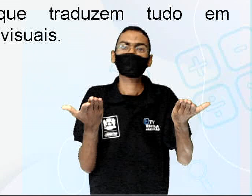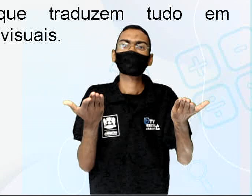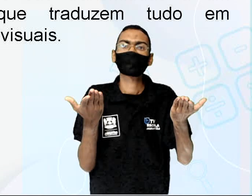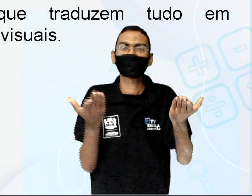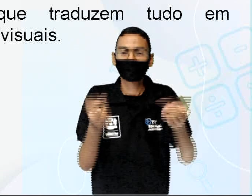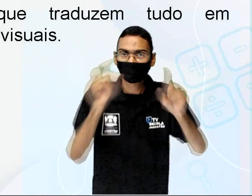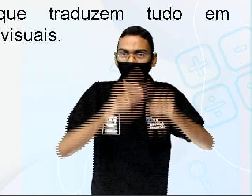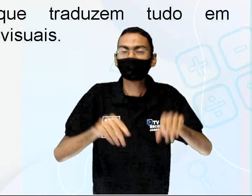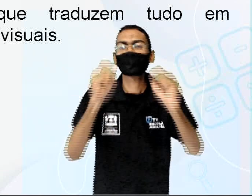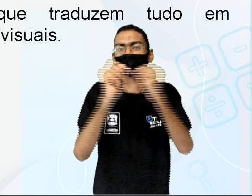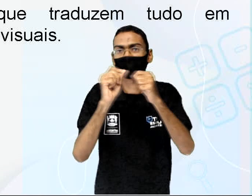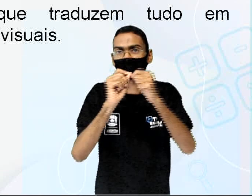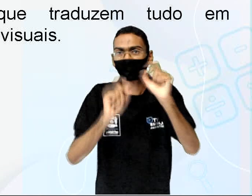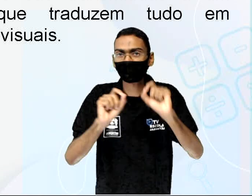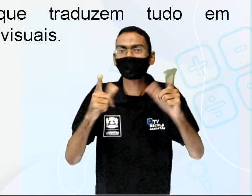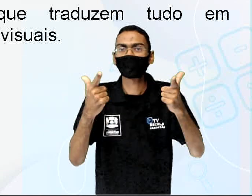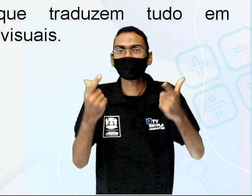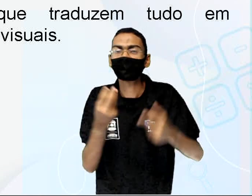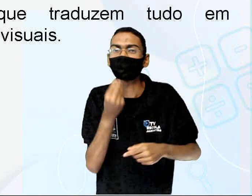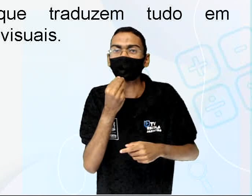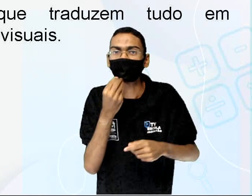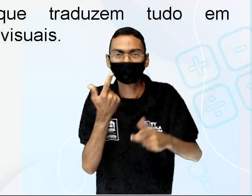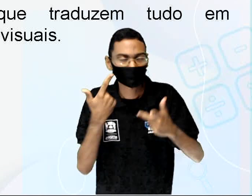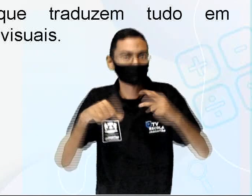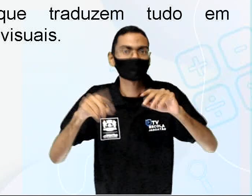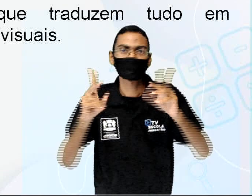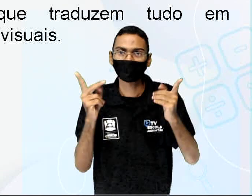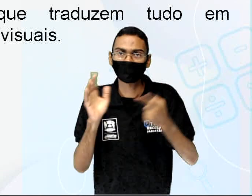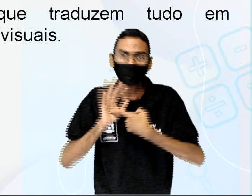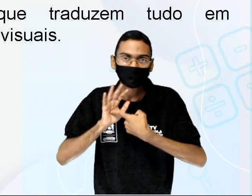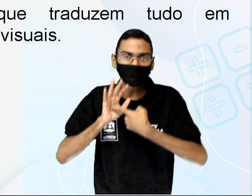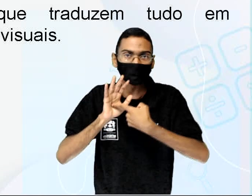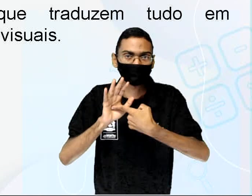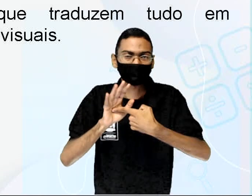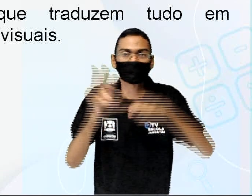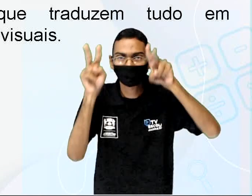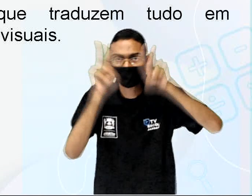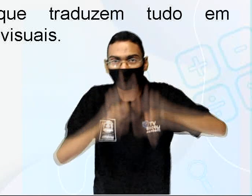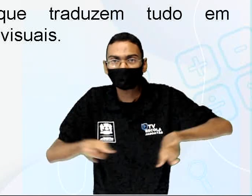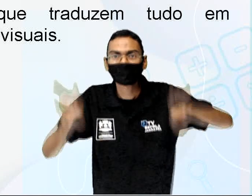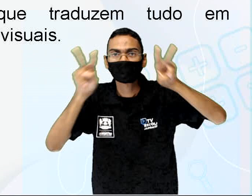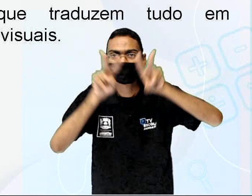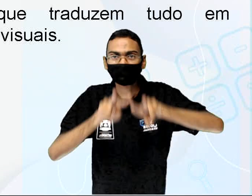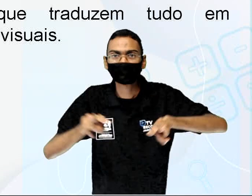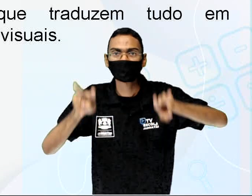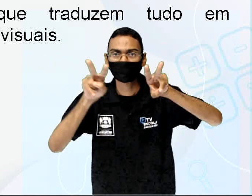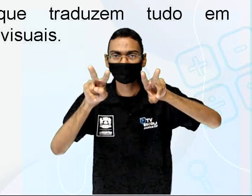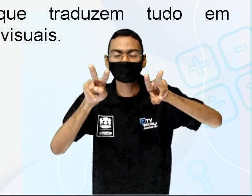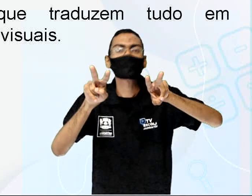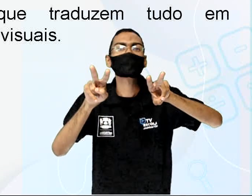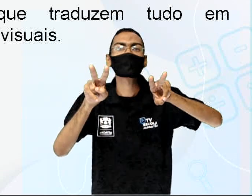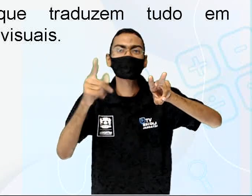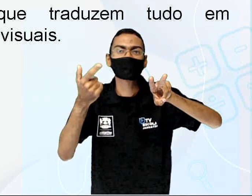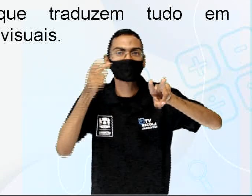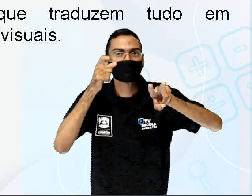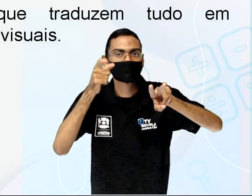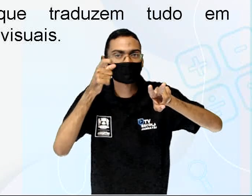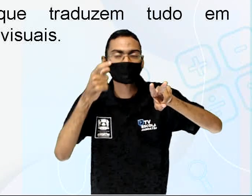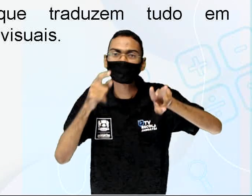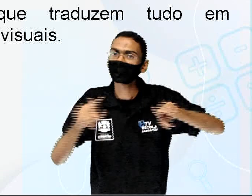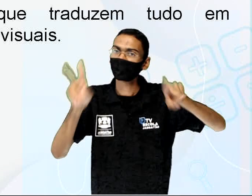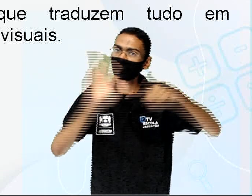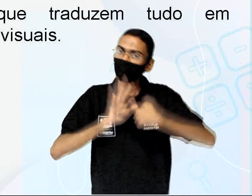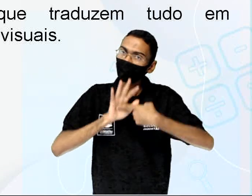ele faz essa experiência para quem está assistindo a sua apresentação, em que consegue fazer um